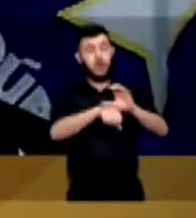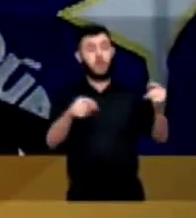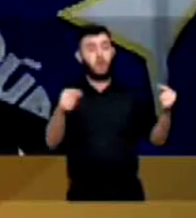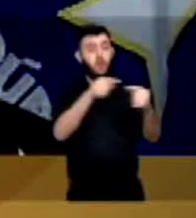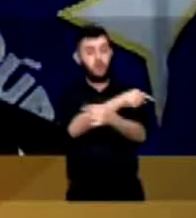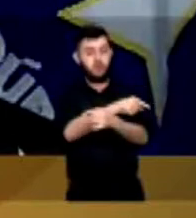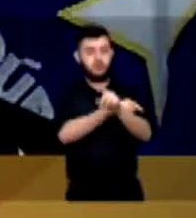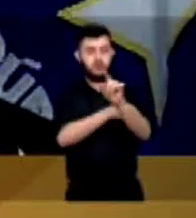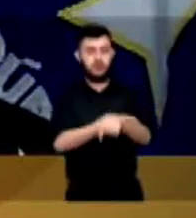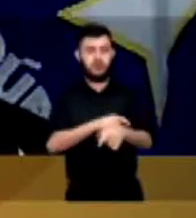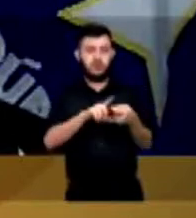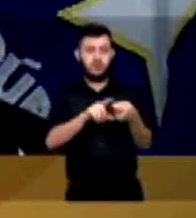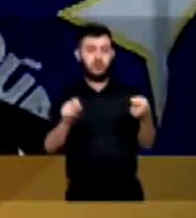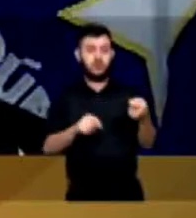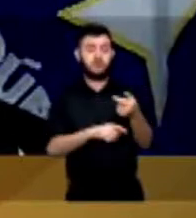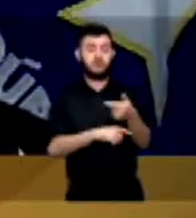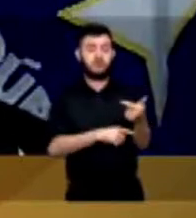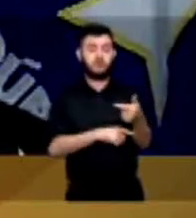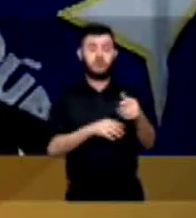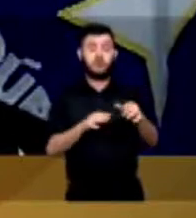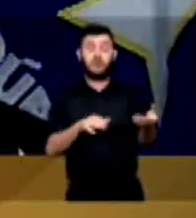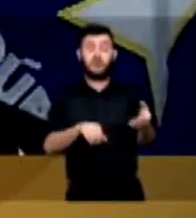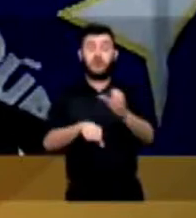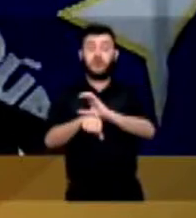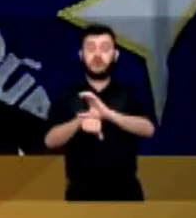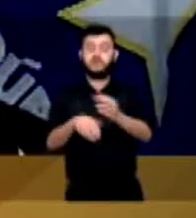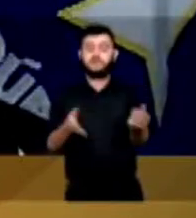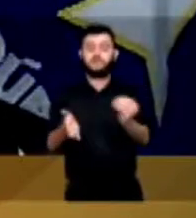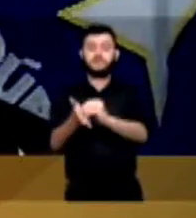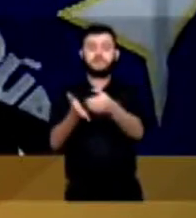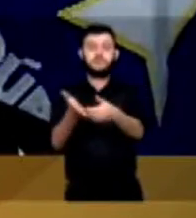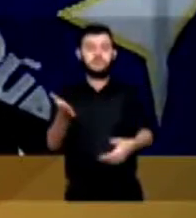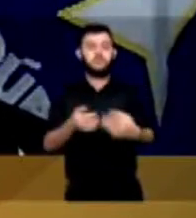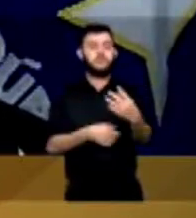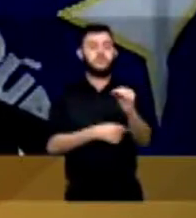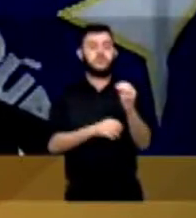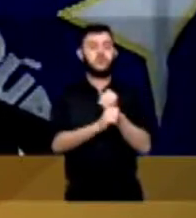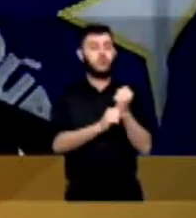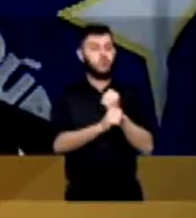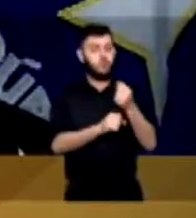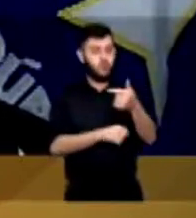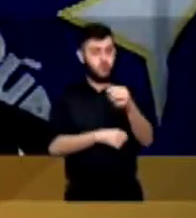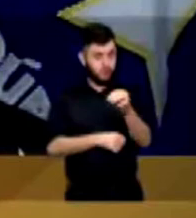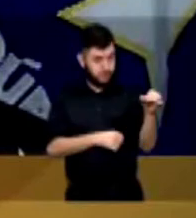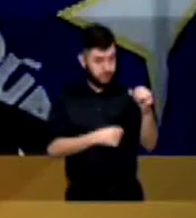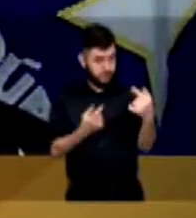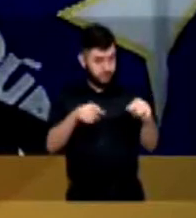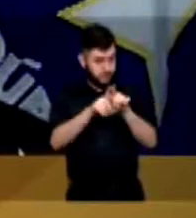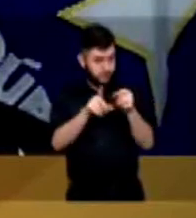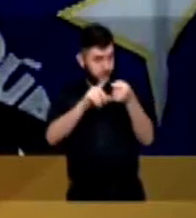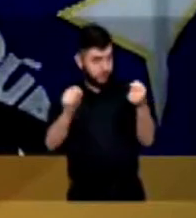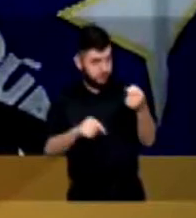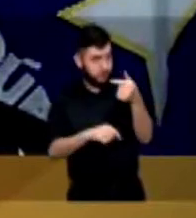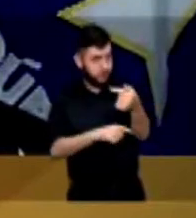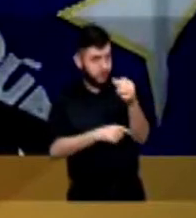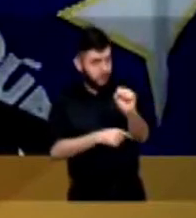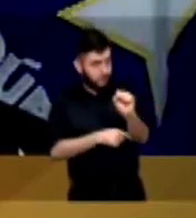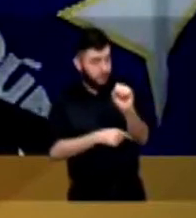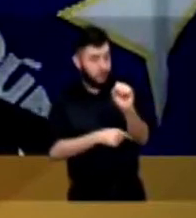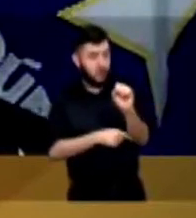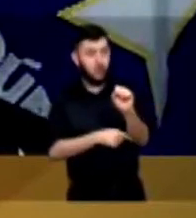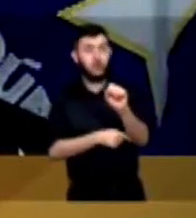inconstitucionalidade do artigo 2º da Emenda Constitucional número 30 de 2000 e do artigo 78 do